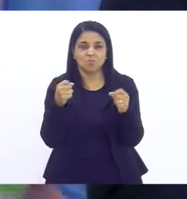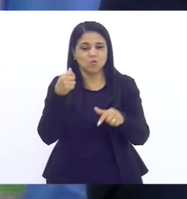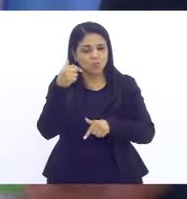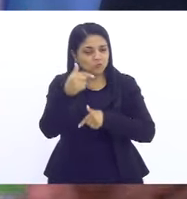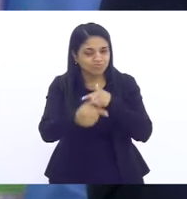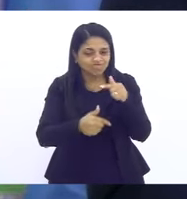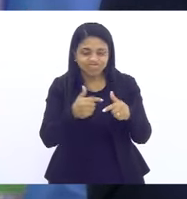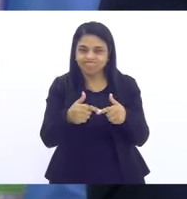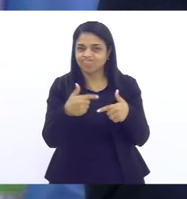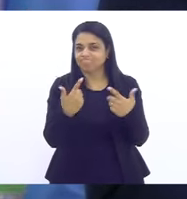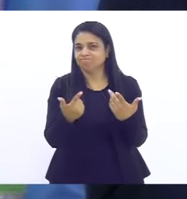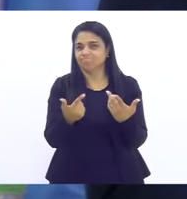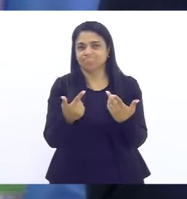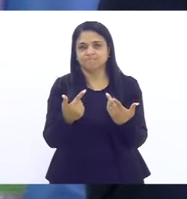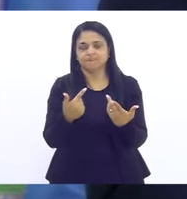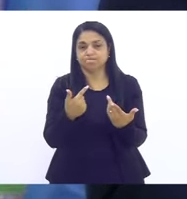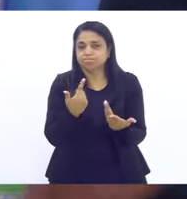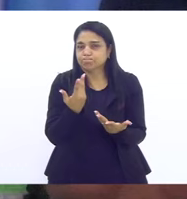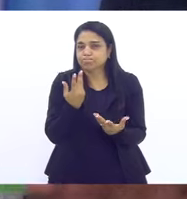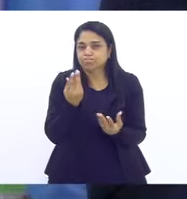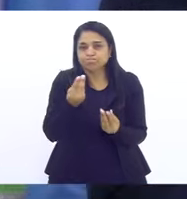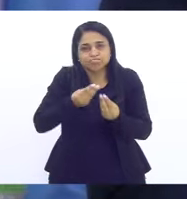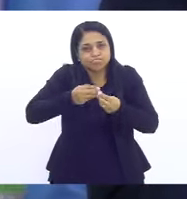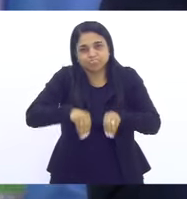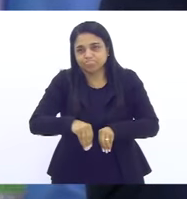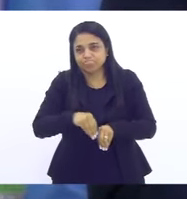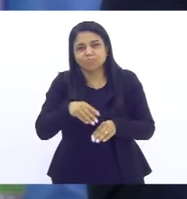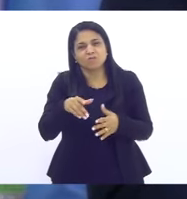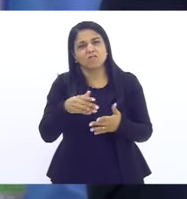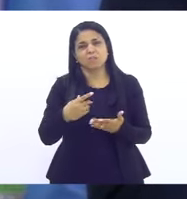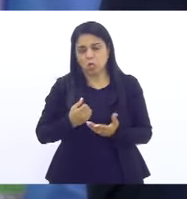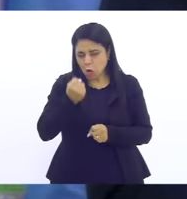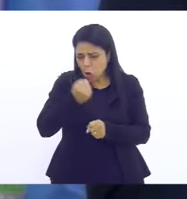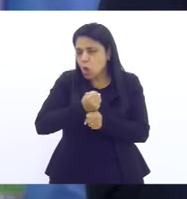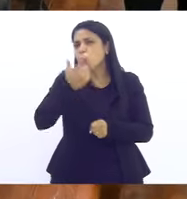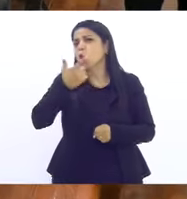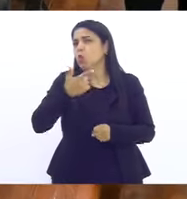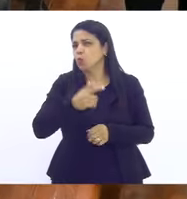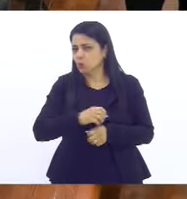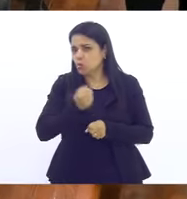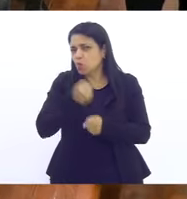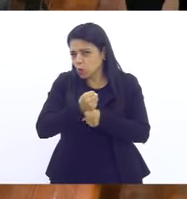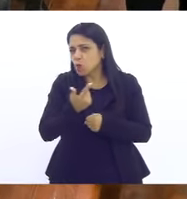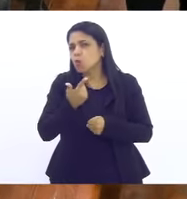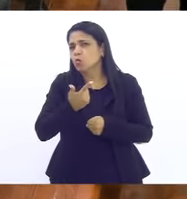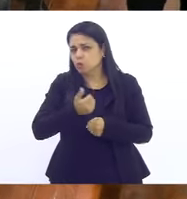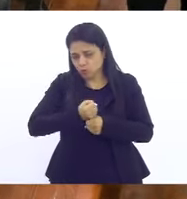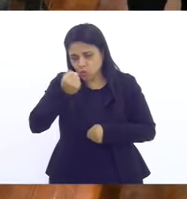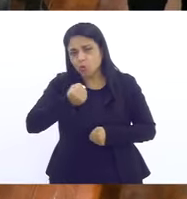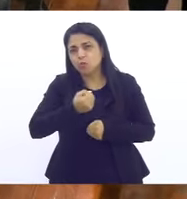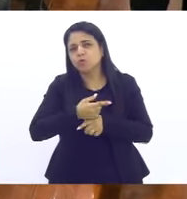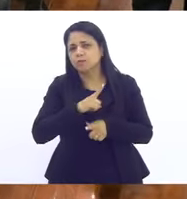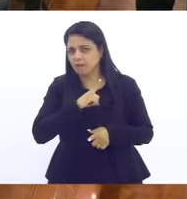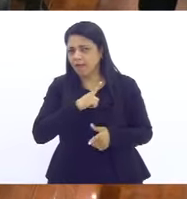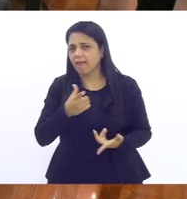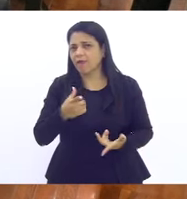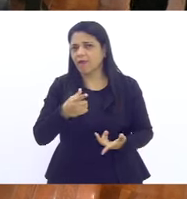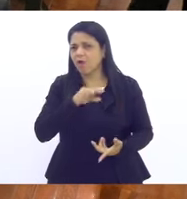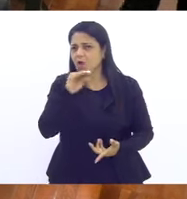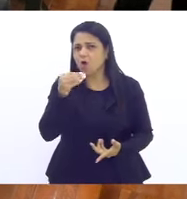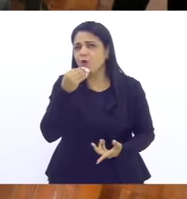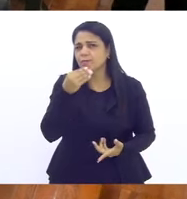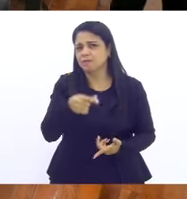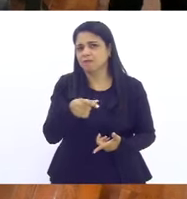por vocês. Não dá para aceitar. Vocês lucram muito. Lucram muito. Lucram muito, não dão oportunidade. Muitas das vezes,